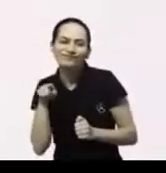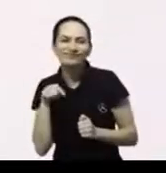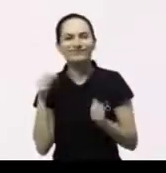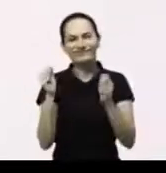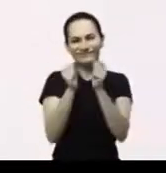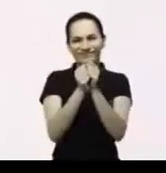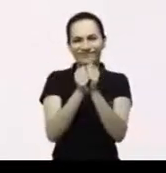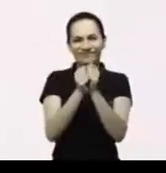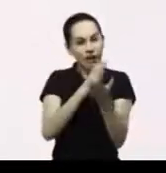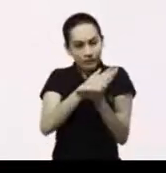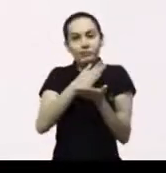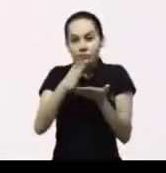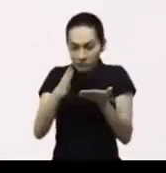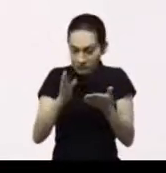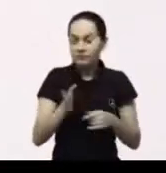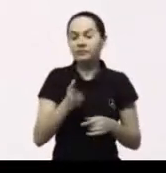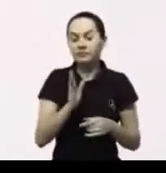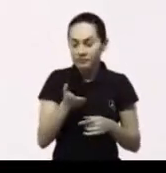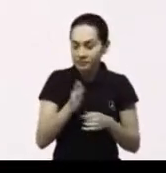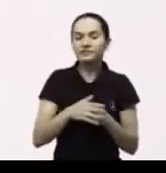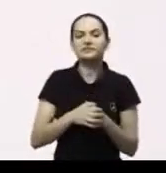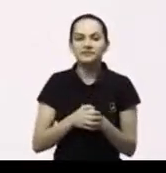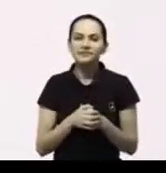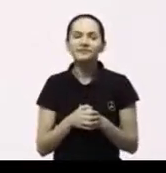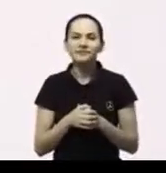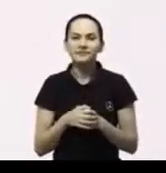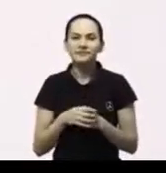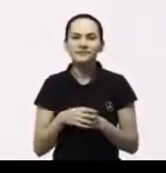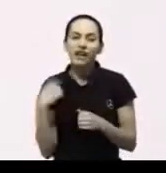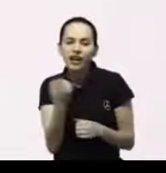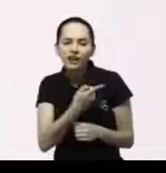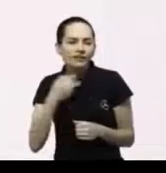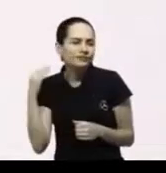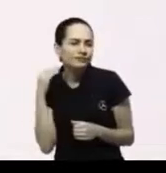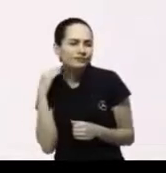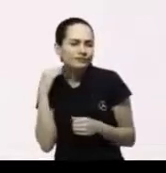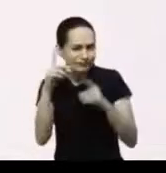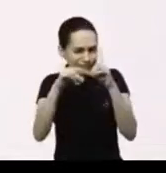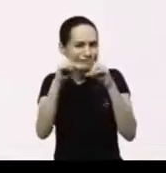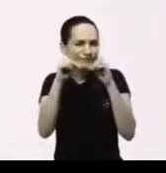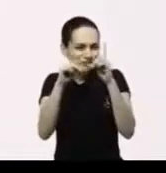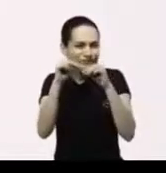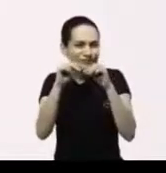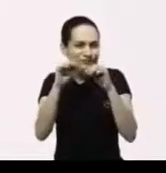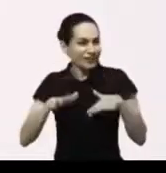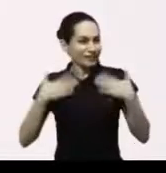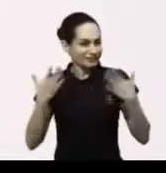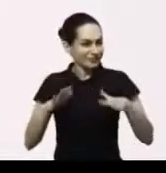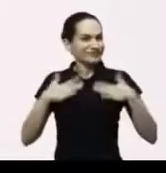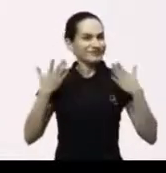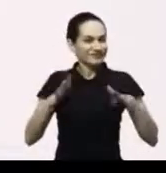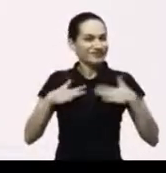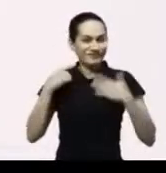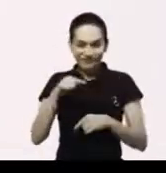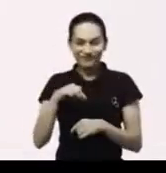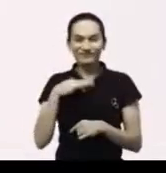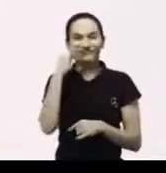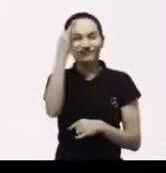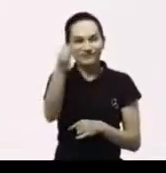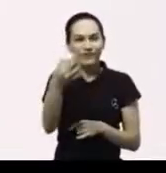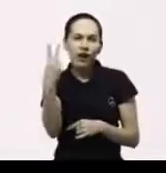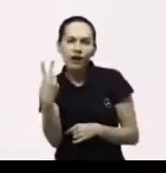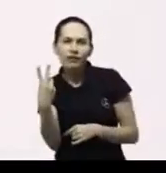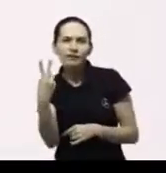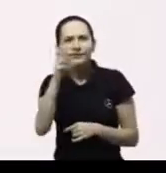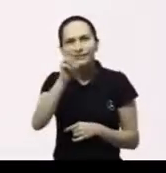teste o início nosso do banco mercedes-benz estamos ansioso pelos próximos